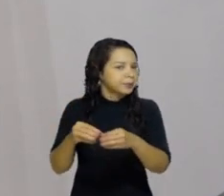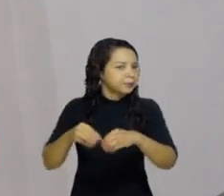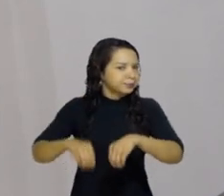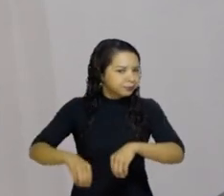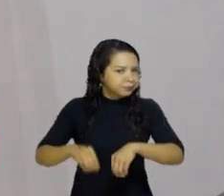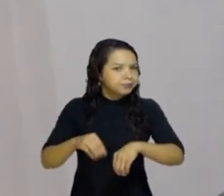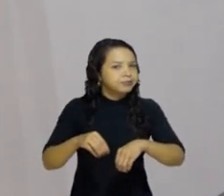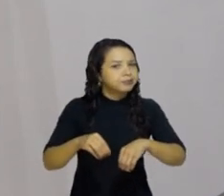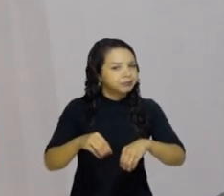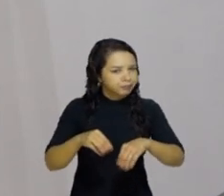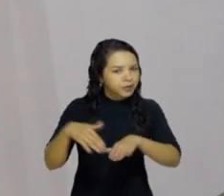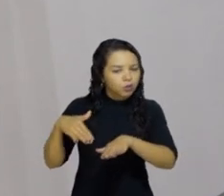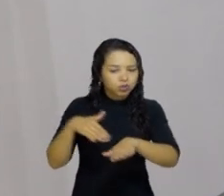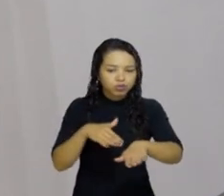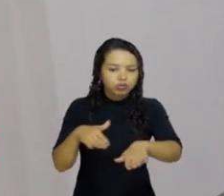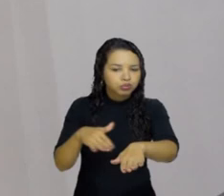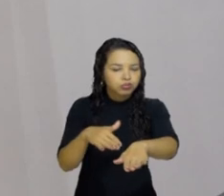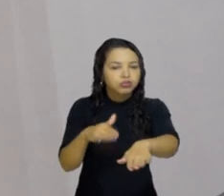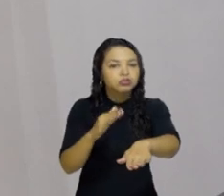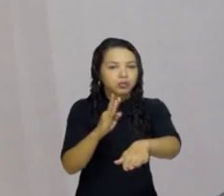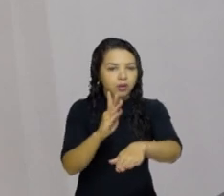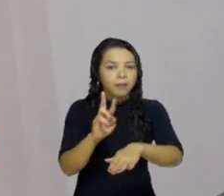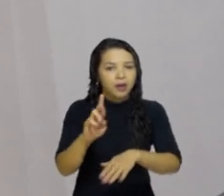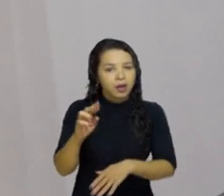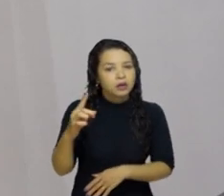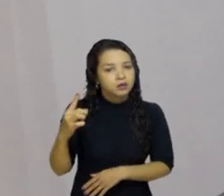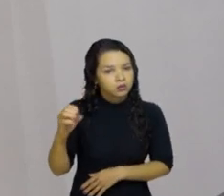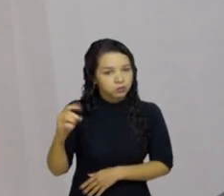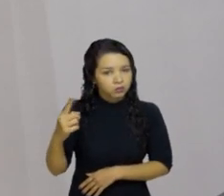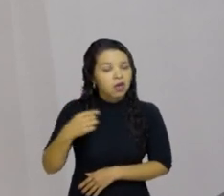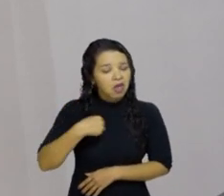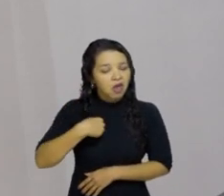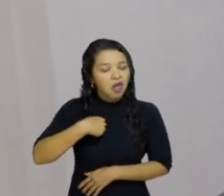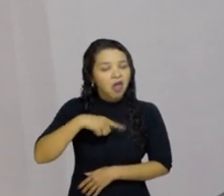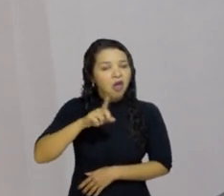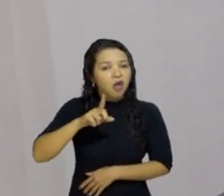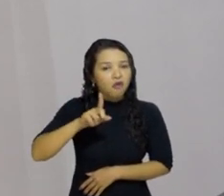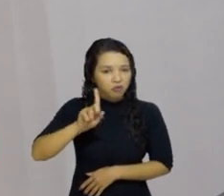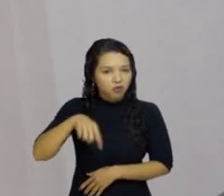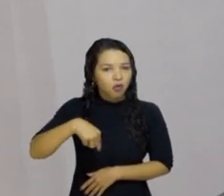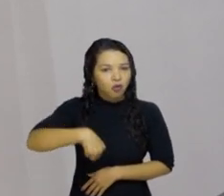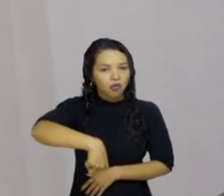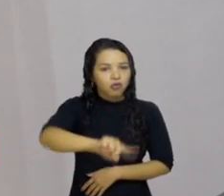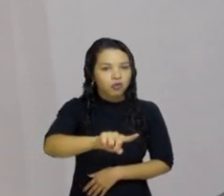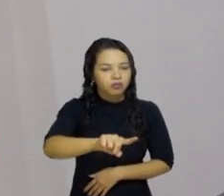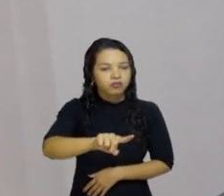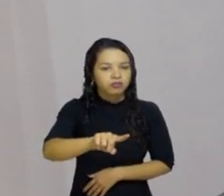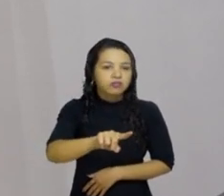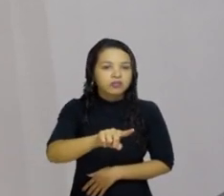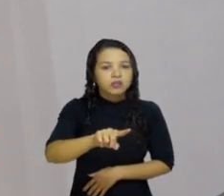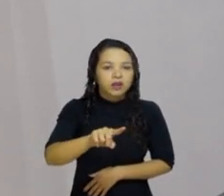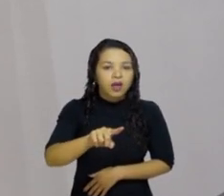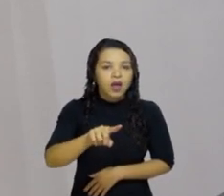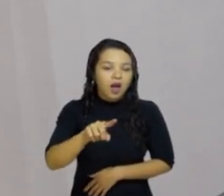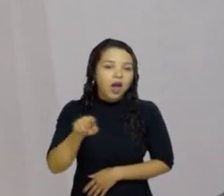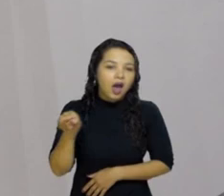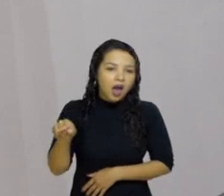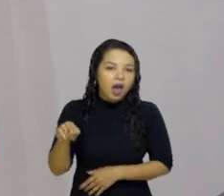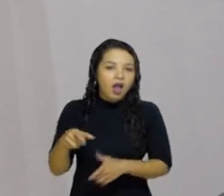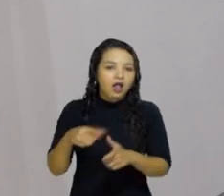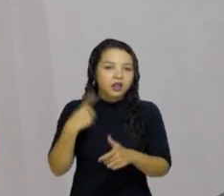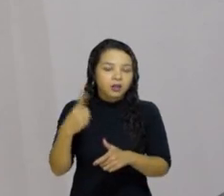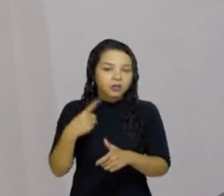BR-101. Eu vou fazer isso como coordenador da bancada do Vale do Itajaí, deputado Egídio, deputado Marcos da